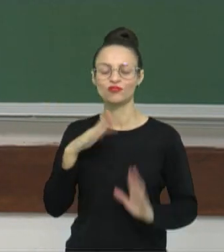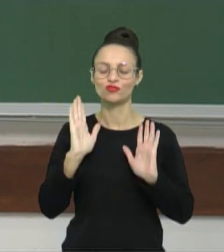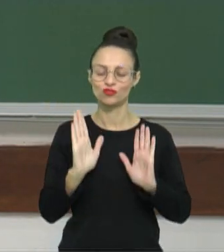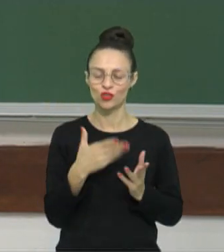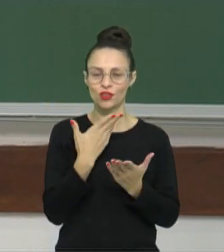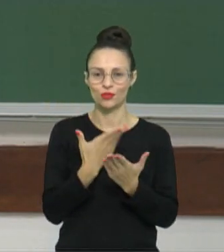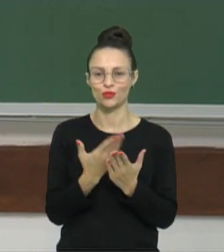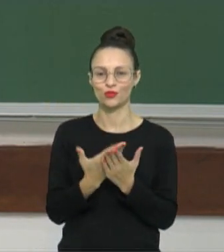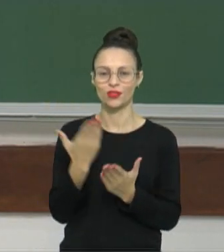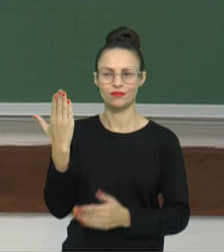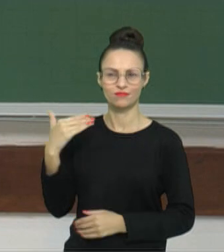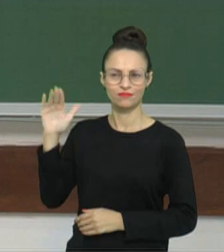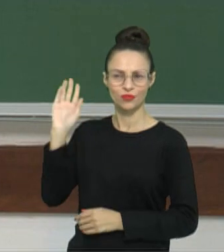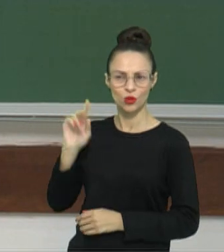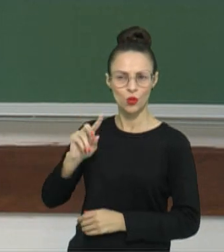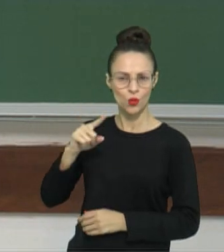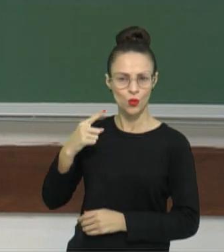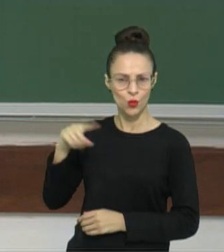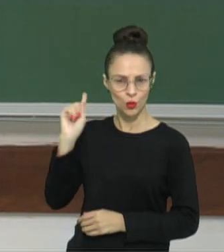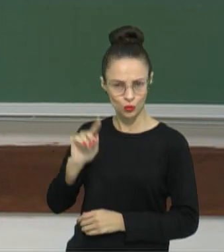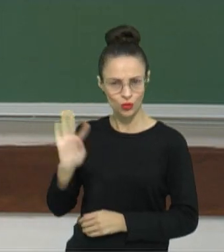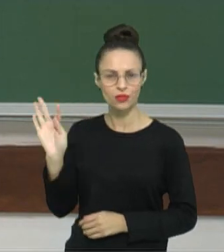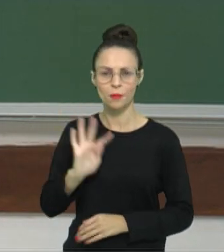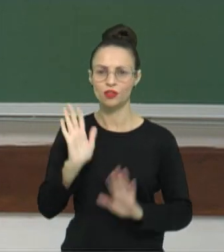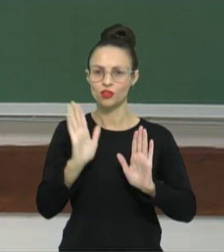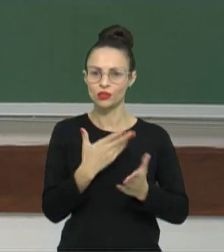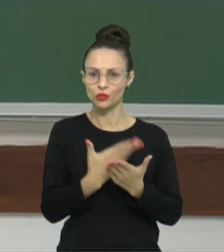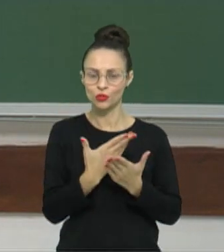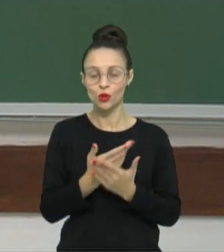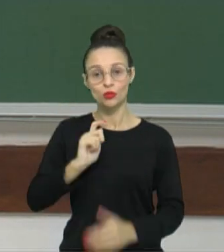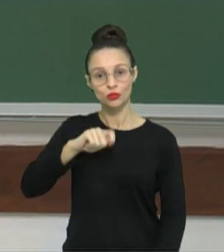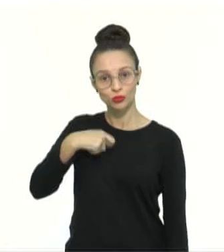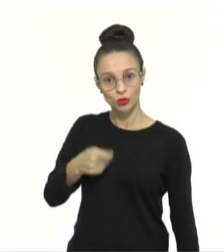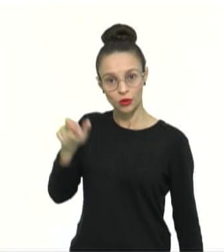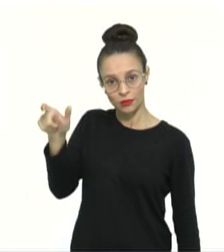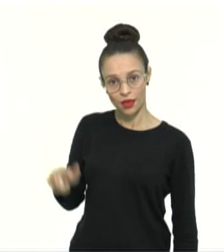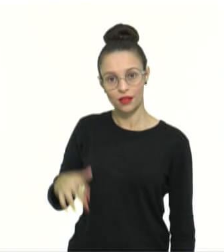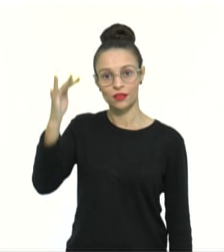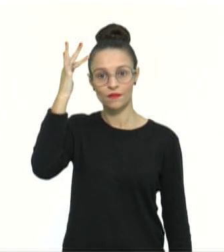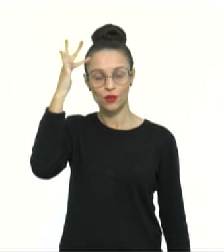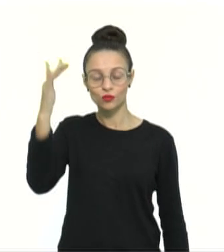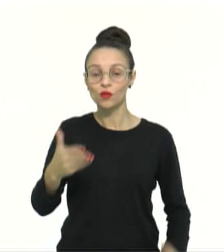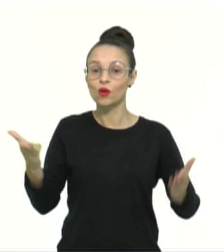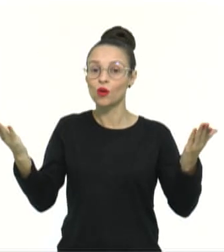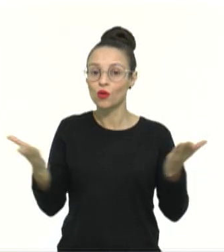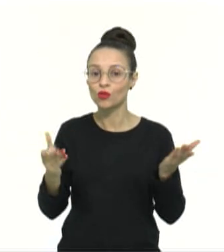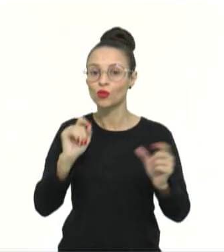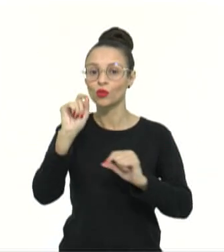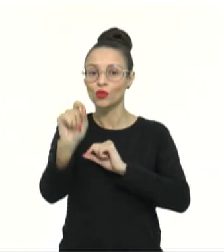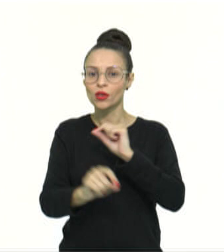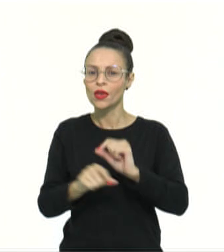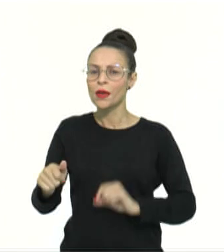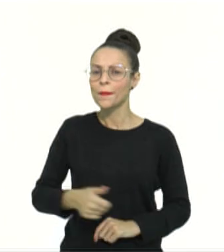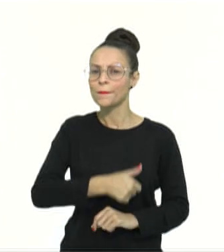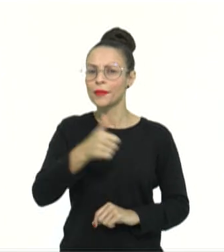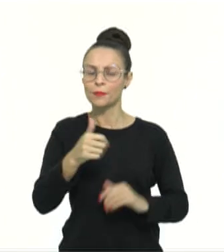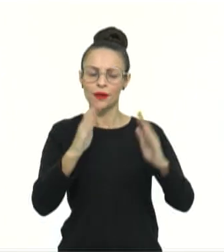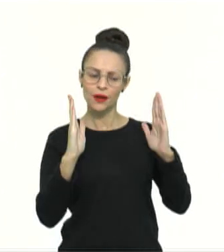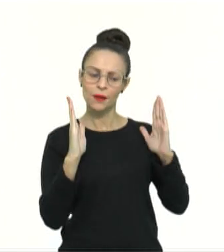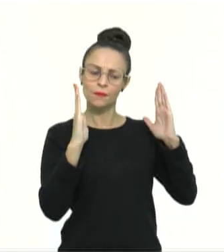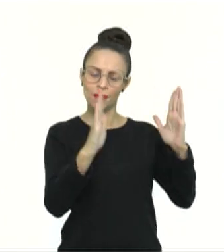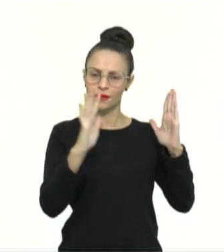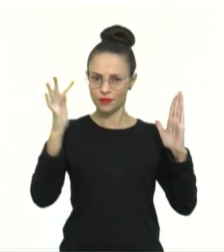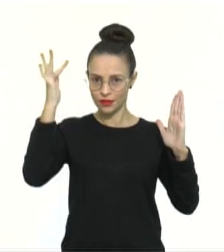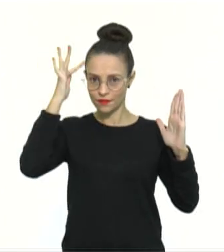este filósofo no trimestre anterior. E hoje, especificamente, vamos conhecer a primeira parte da filosofia